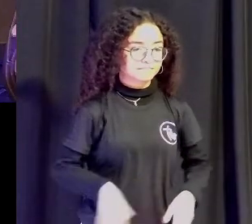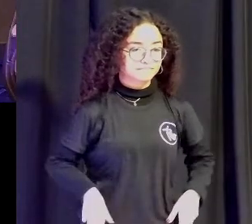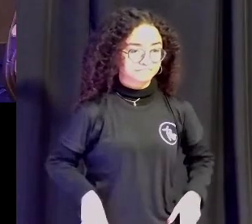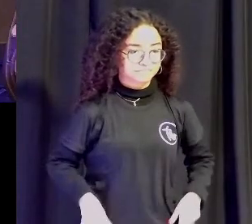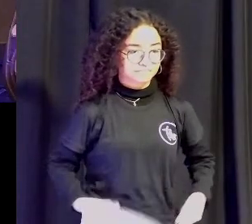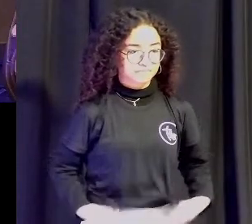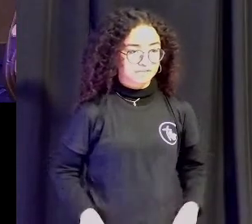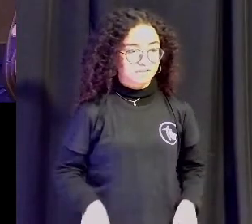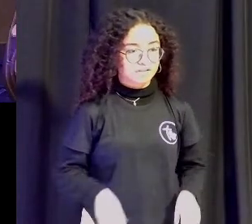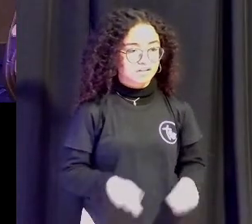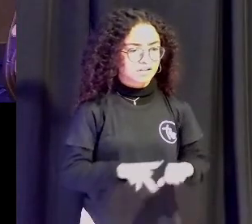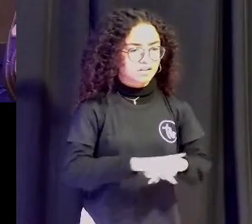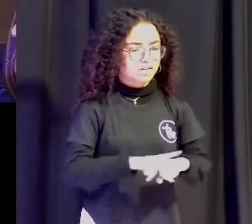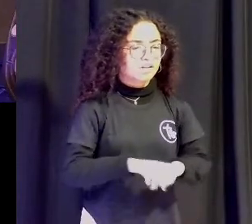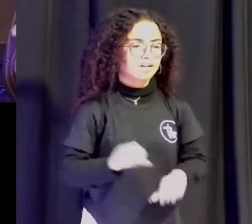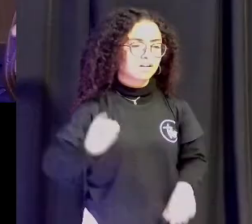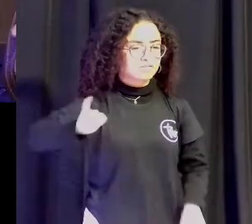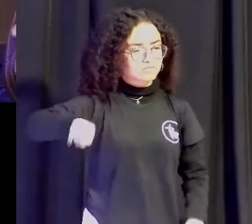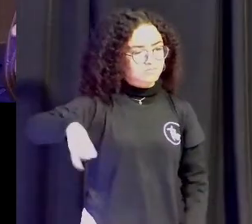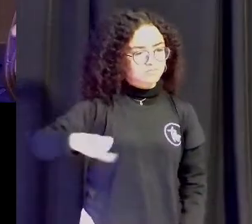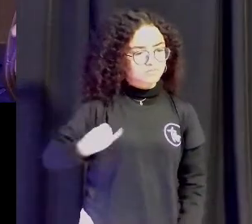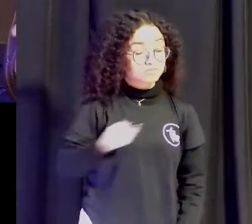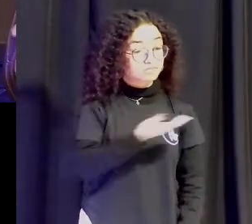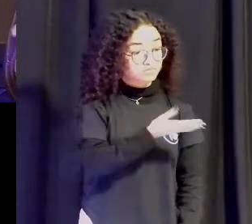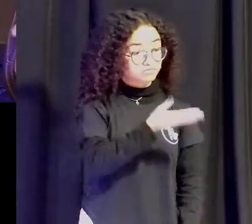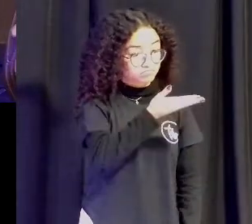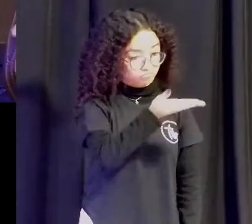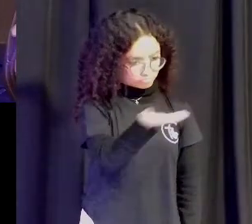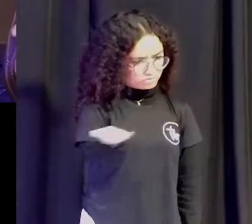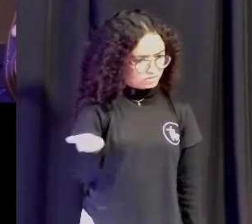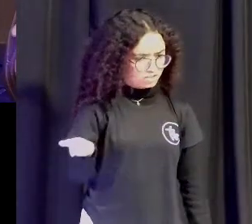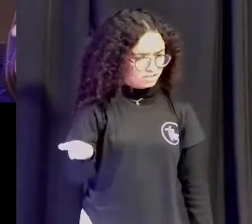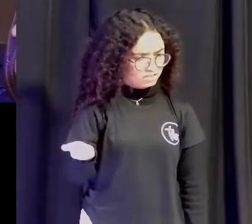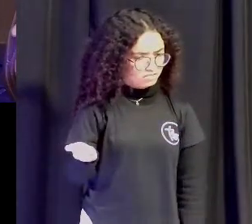Pedro está dando a oportunidade para eles.